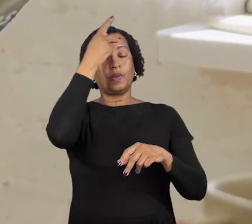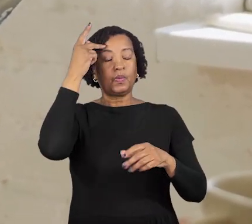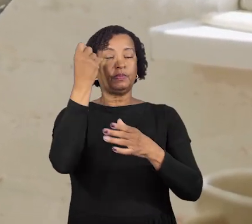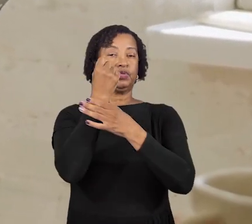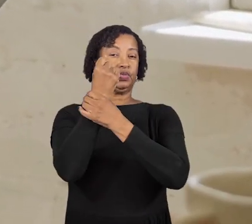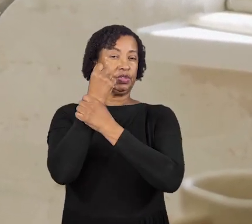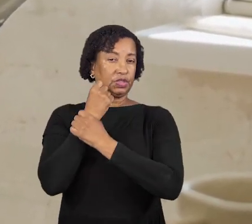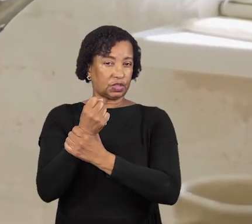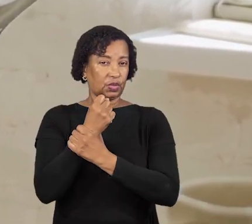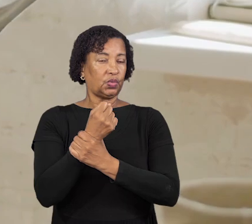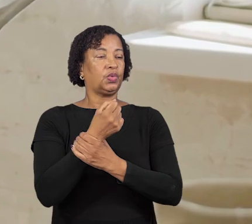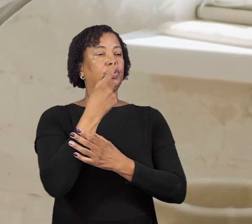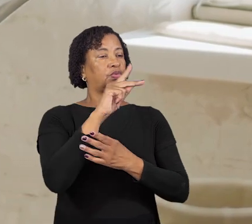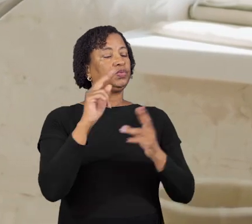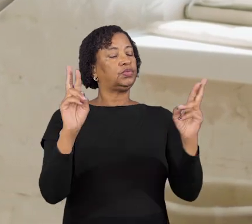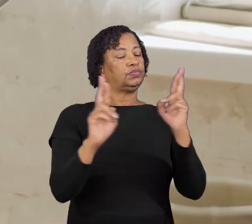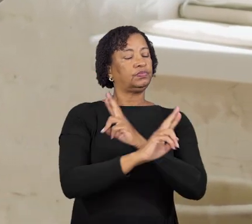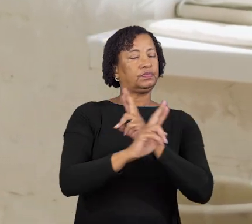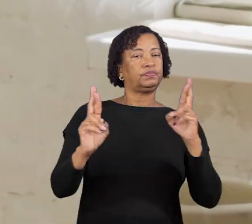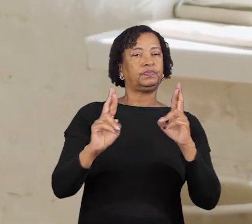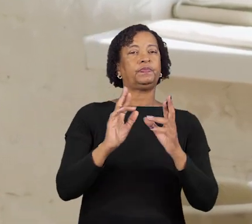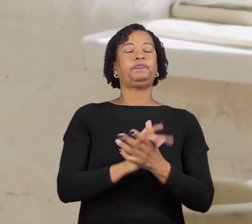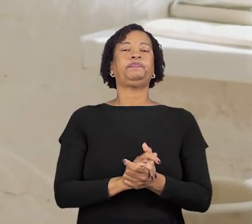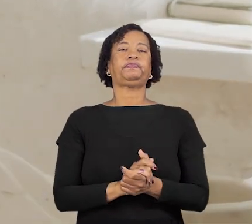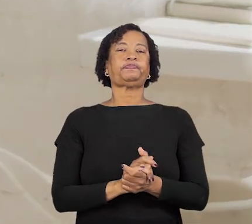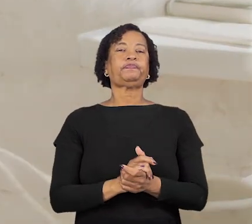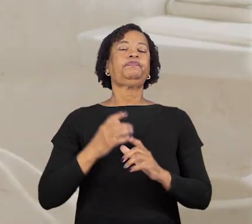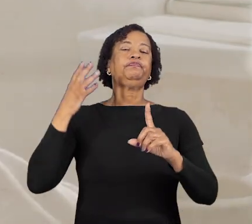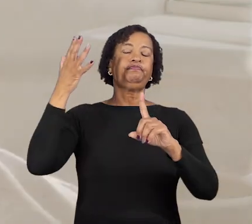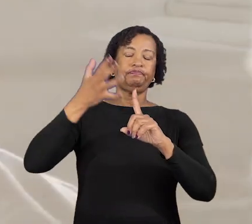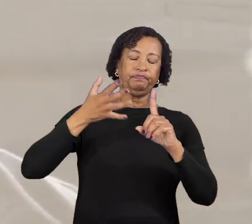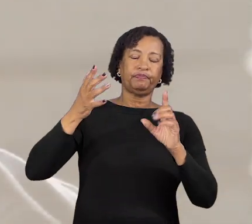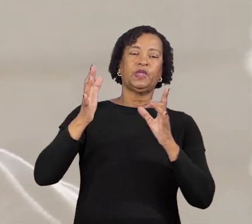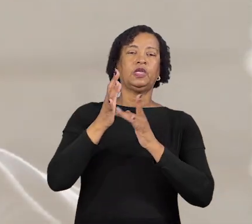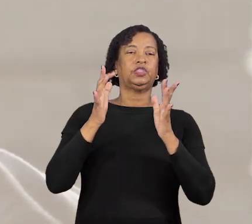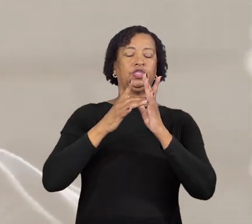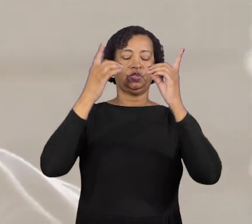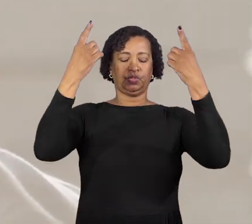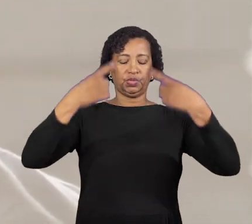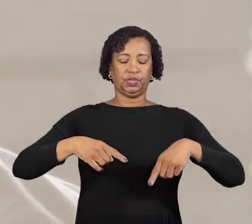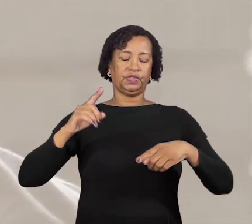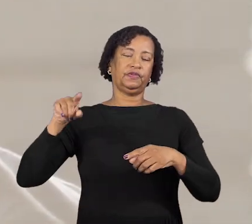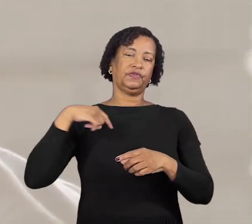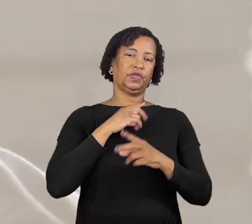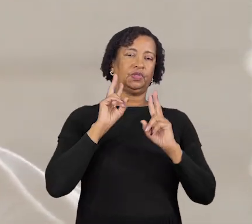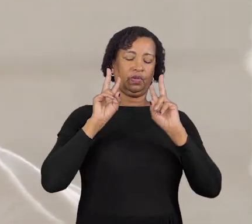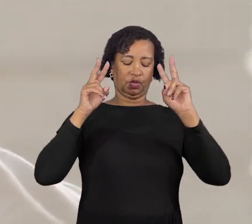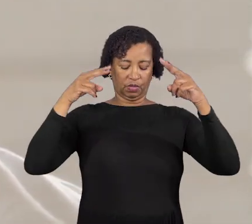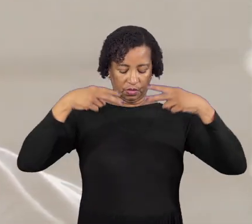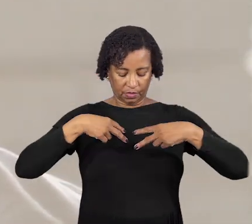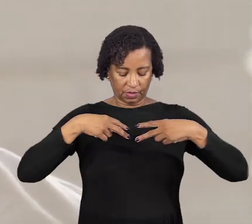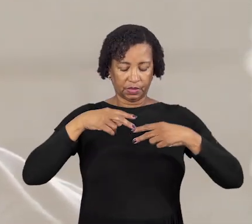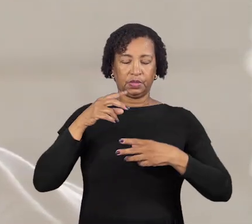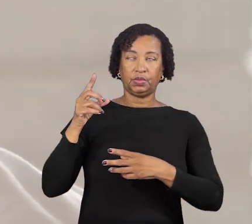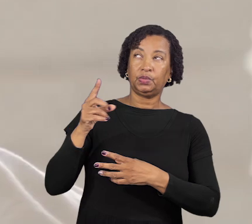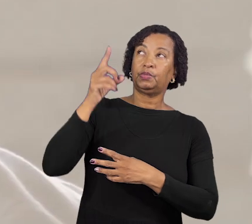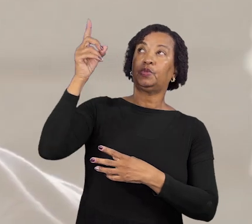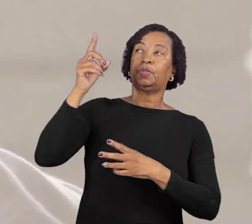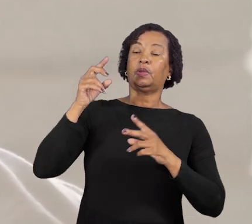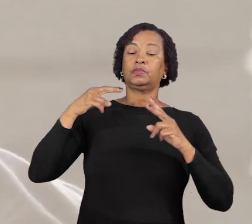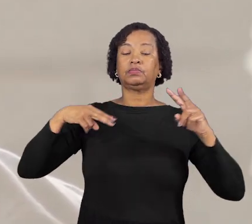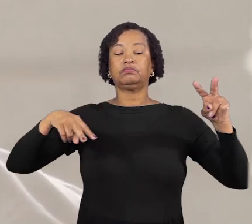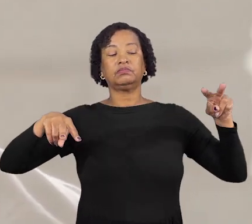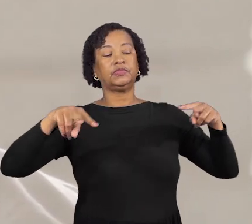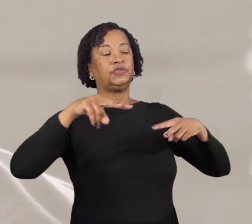pessoa segura nos seus relacionamentos. Nesse sermão, Jesus nos desafia a olharmos para dentro, para o alto e